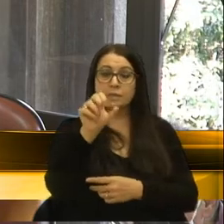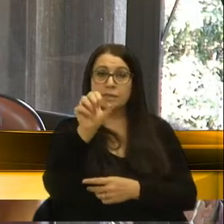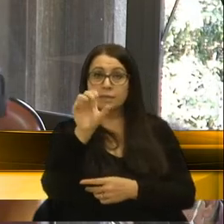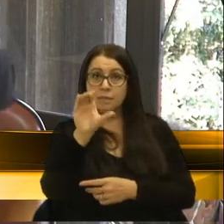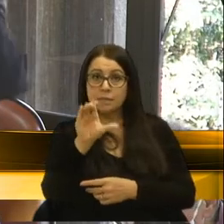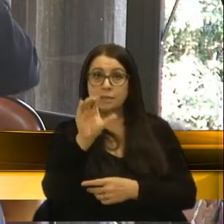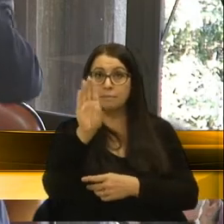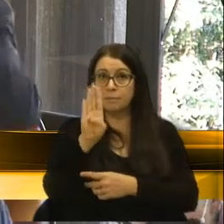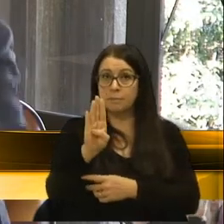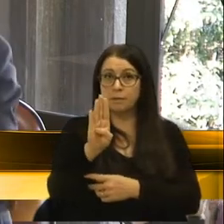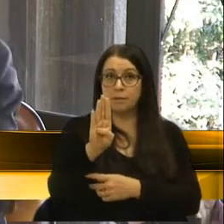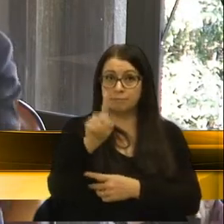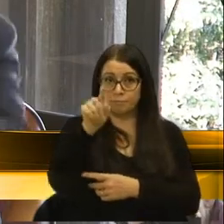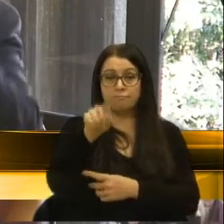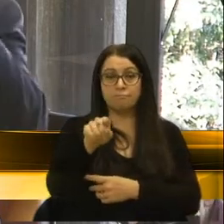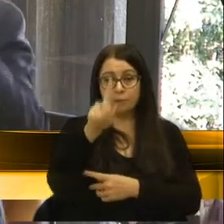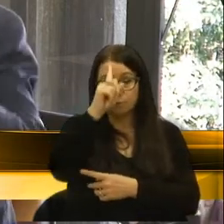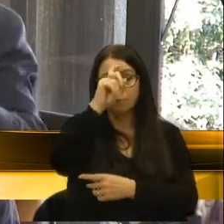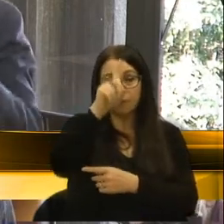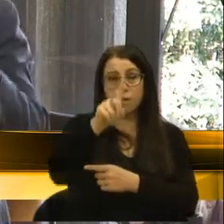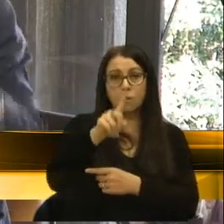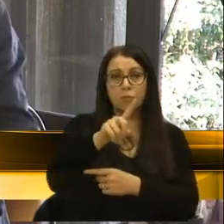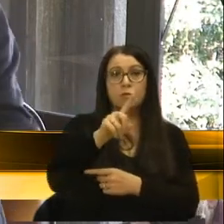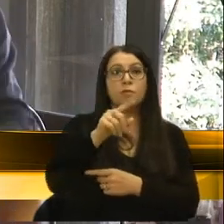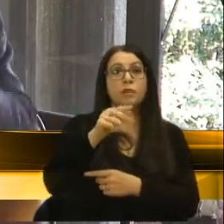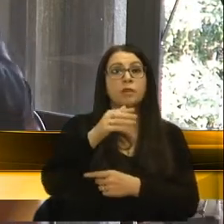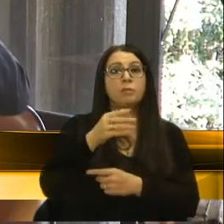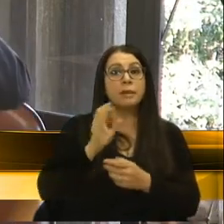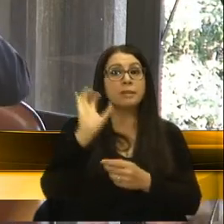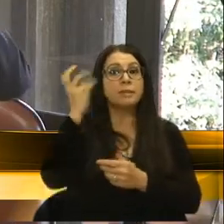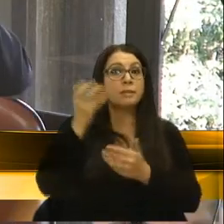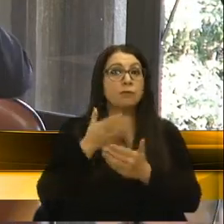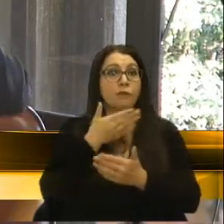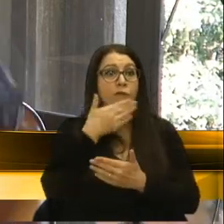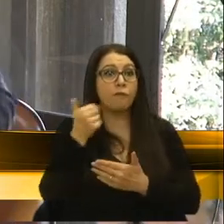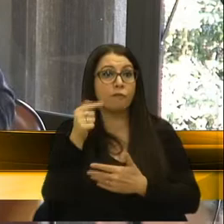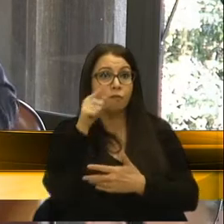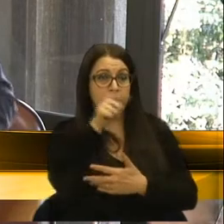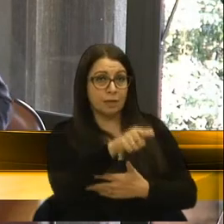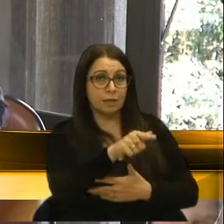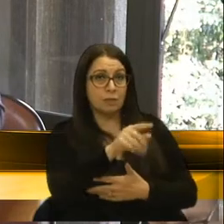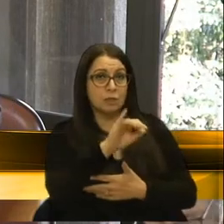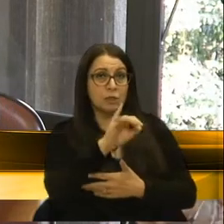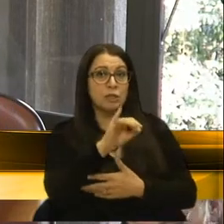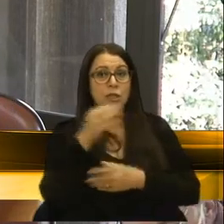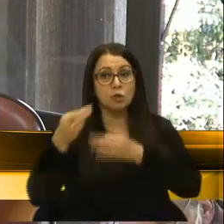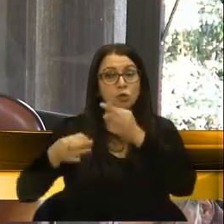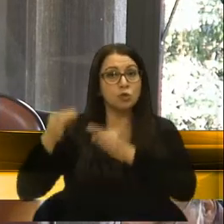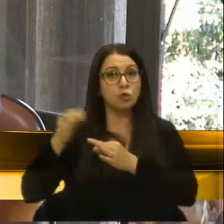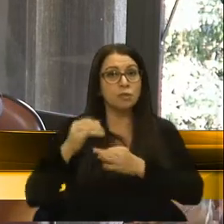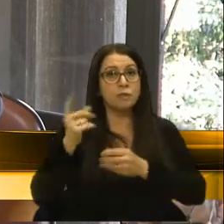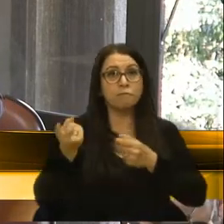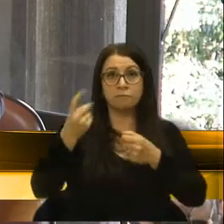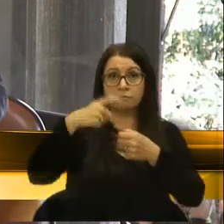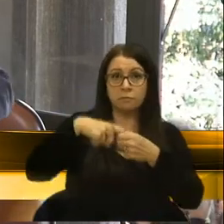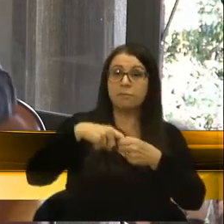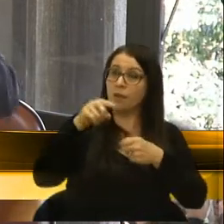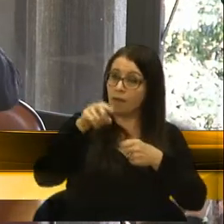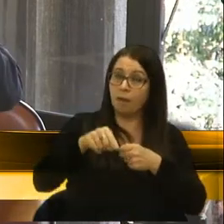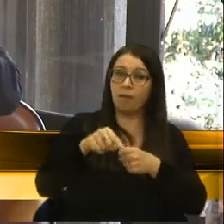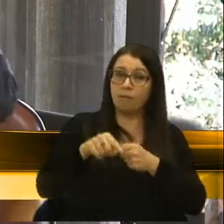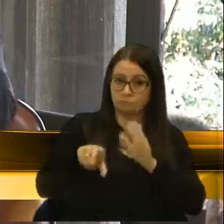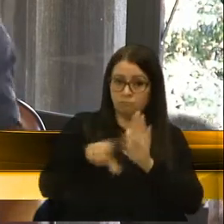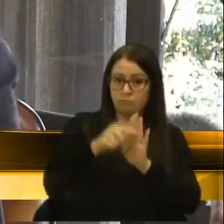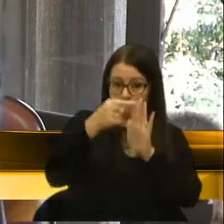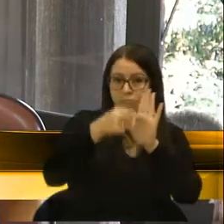teve uma decisão favorável, agora em outubro do ano passado, né, que a Justiça Federal apontando que o convênio é